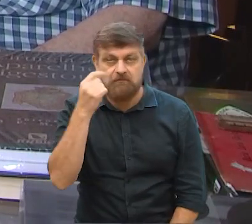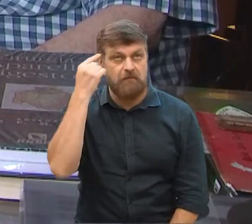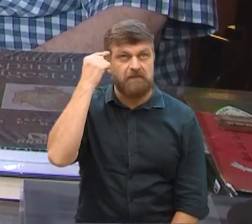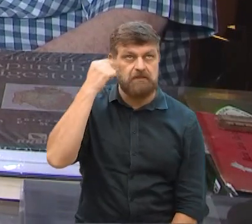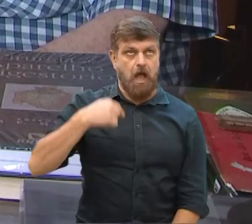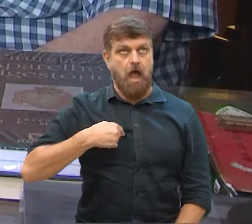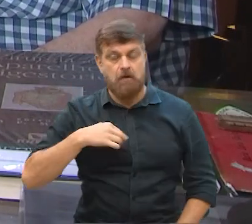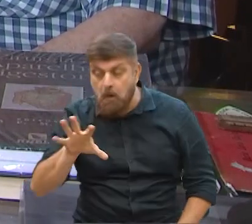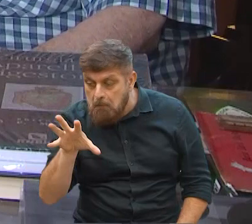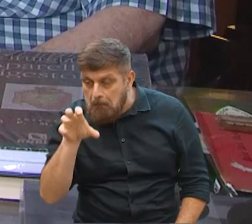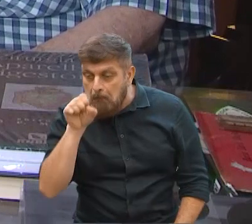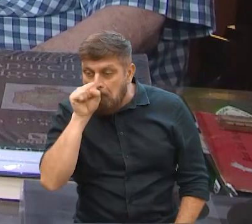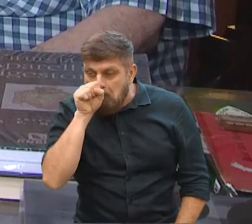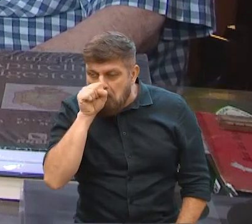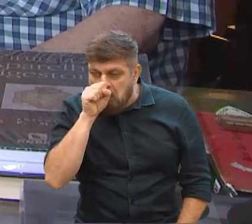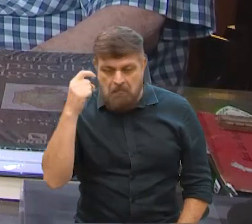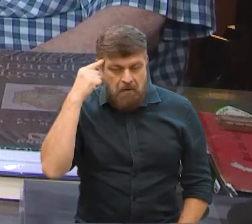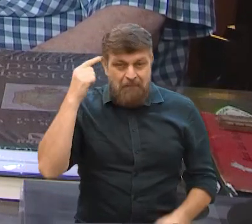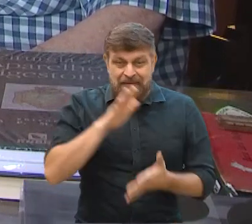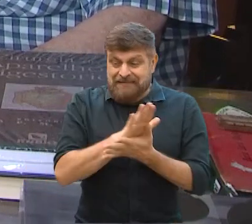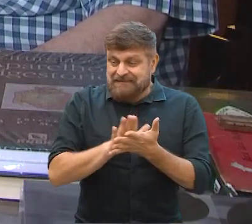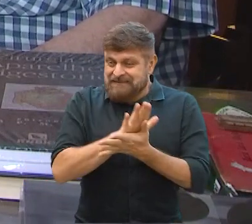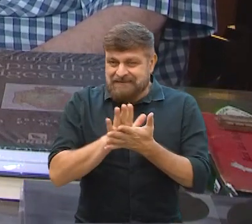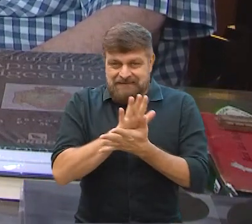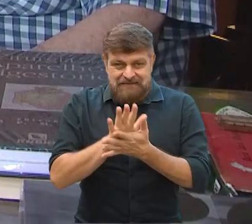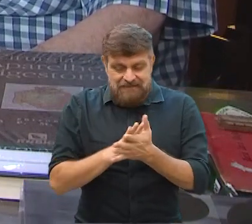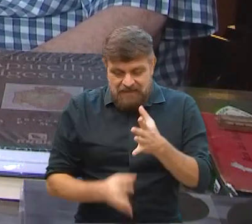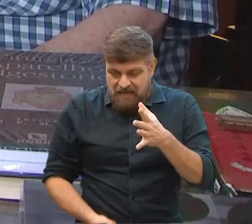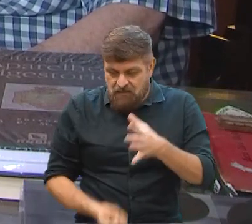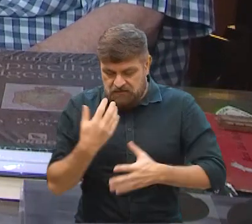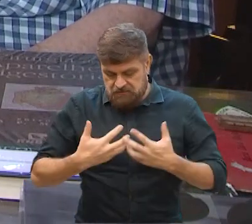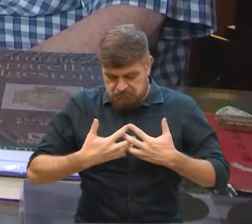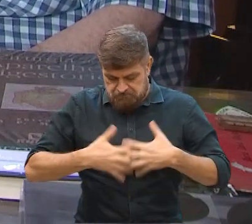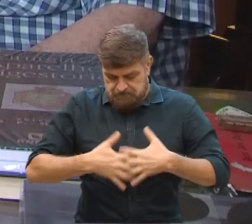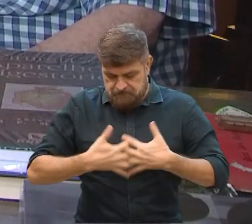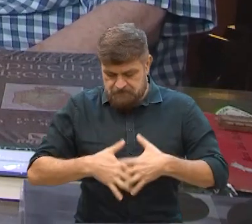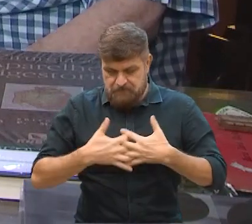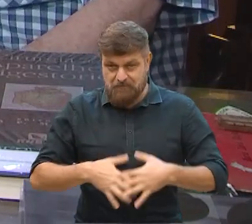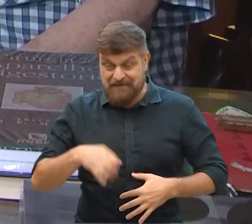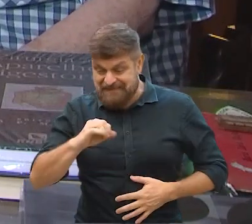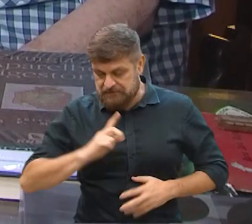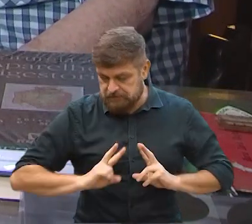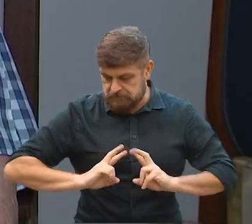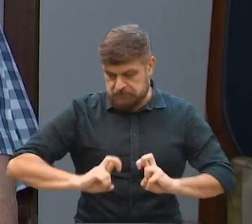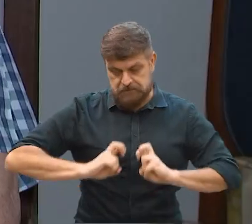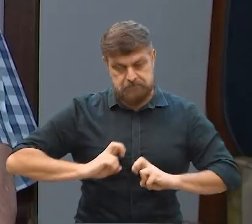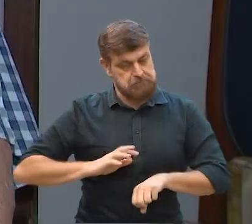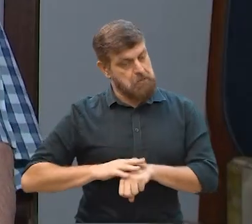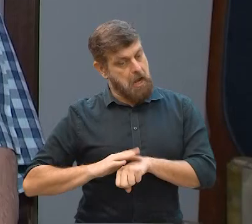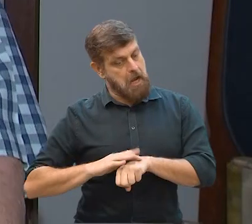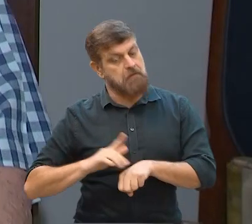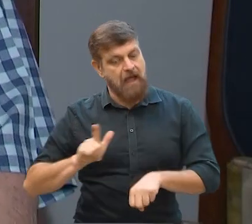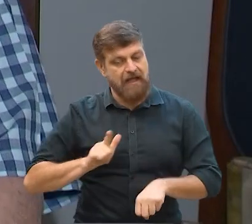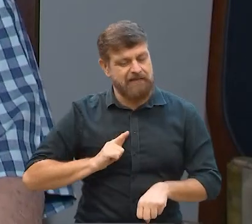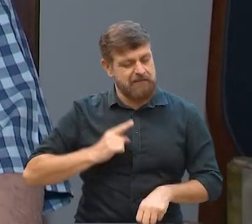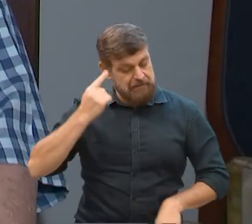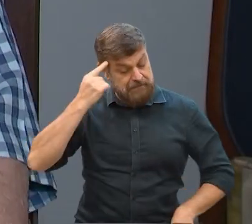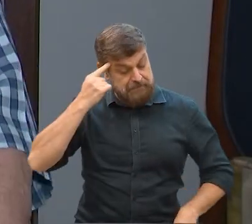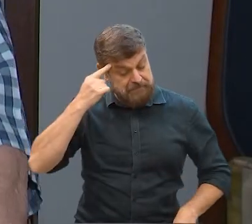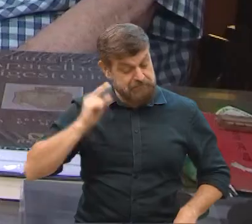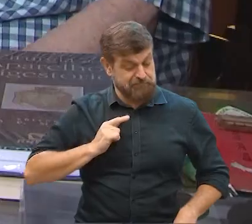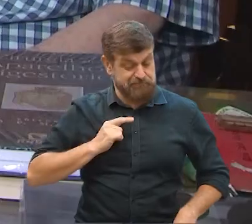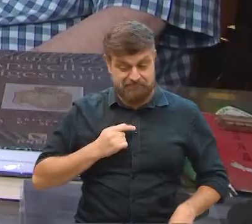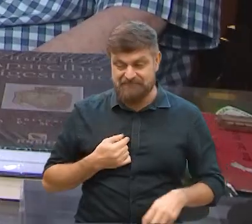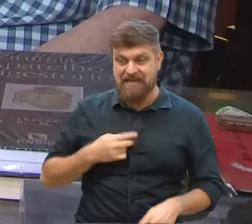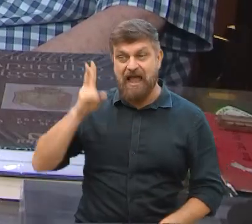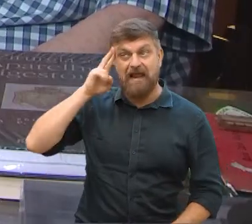gente respira tão naturalmente que a gente não pensa no que está acontecendo. Só pensa quando tem sintoma, né? Aí pensem muito.